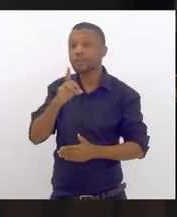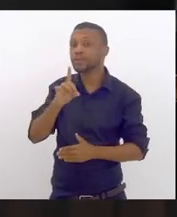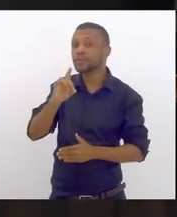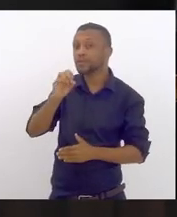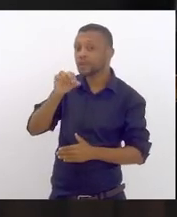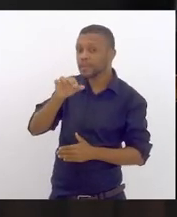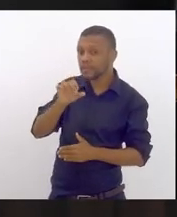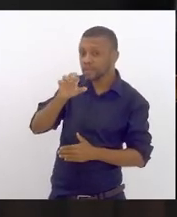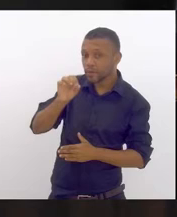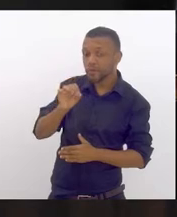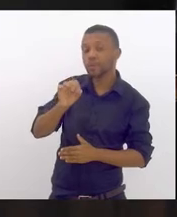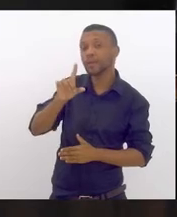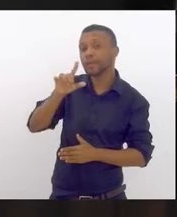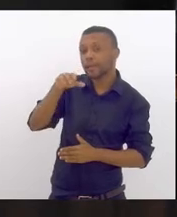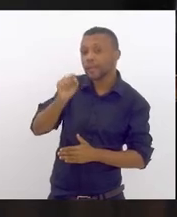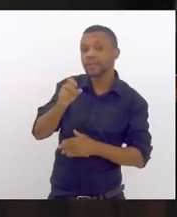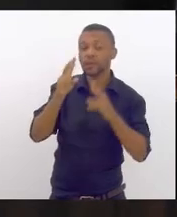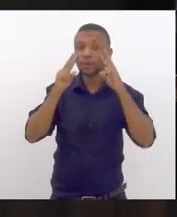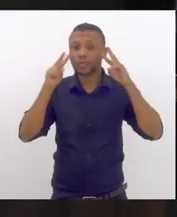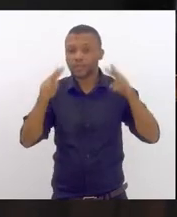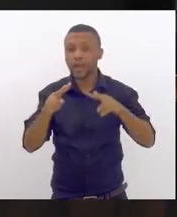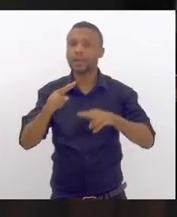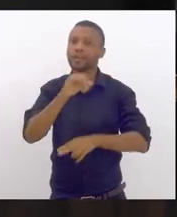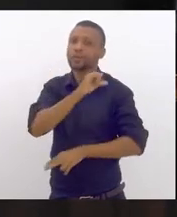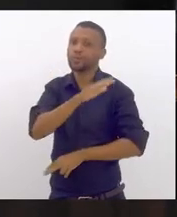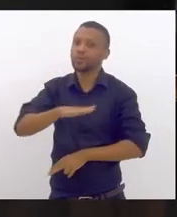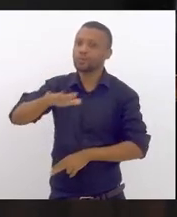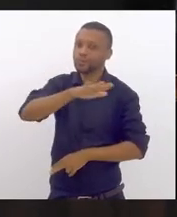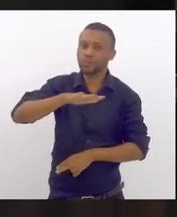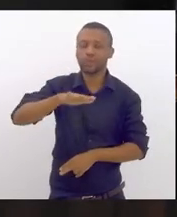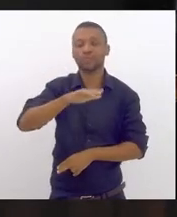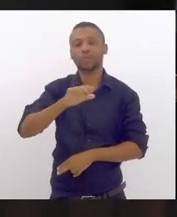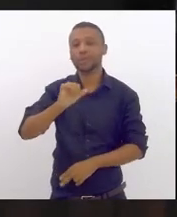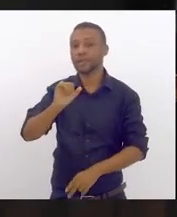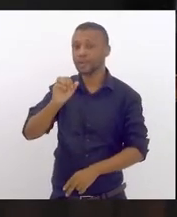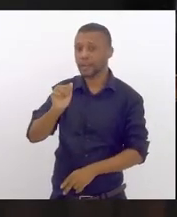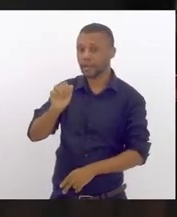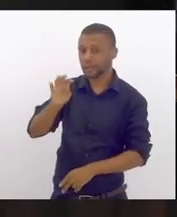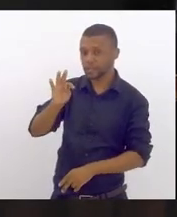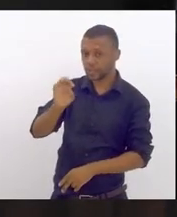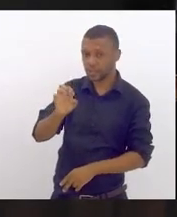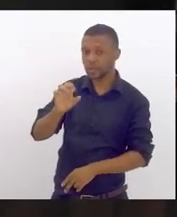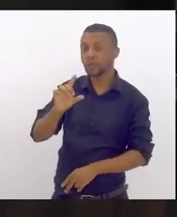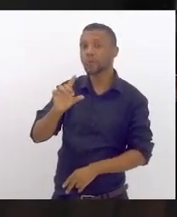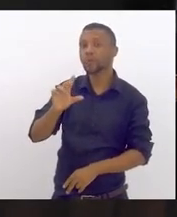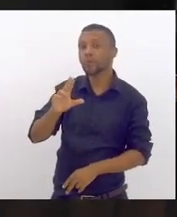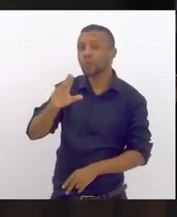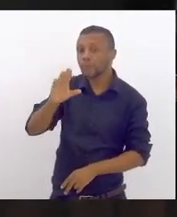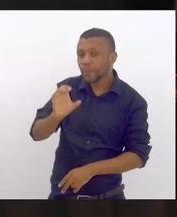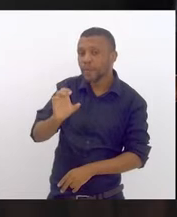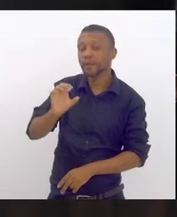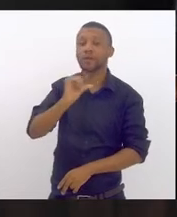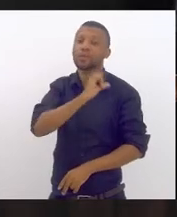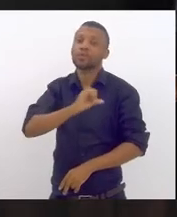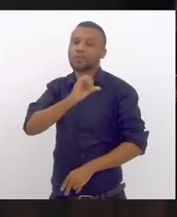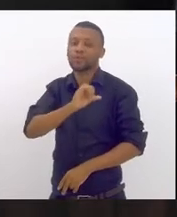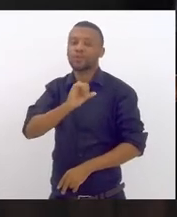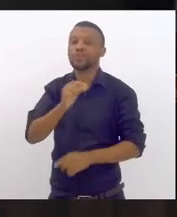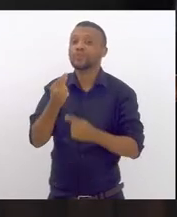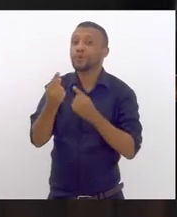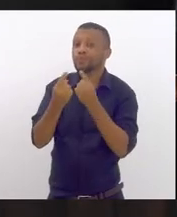Janeiro, como patrimônio material para fins de preservação o Iate Clube do Rio de Janeiro, situado na Avenida